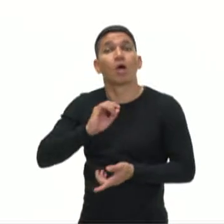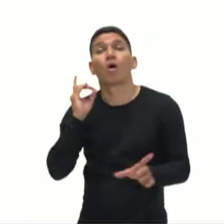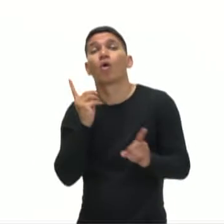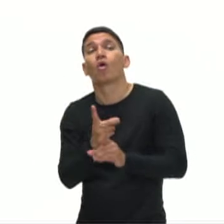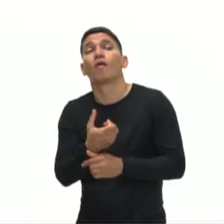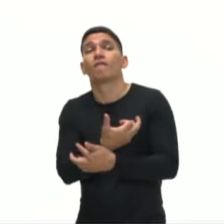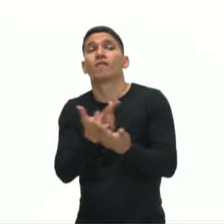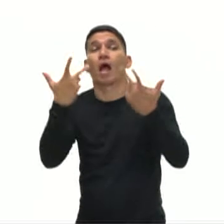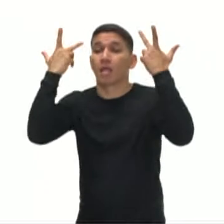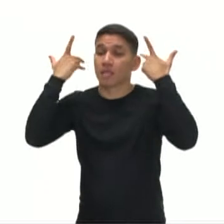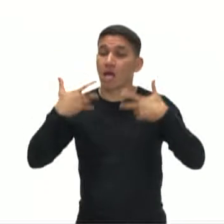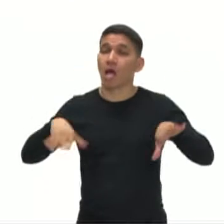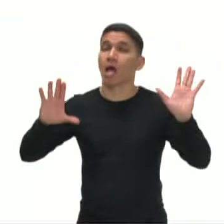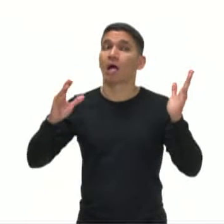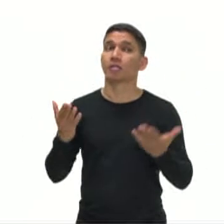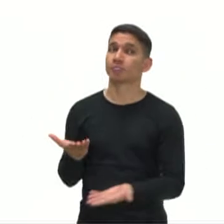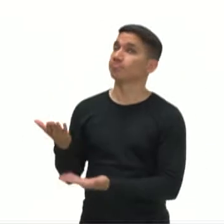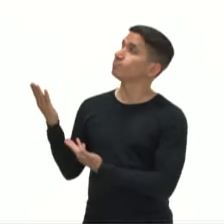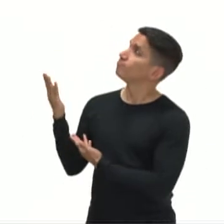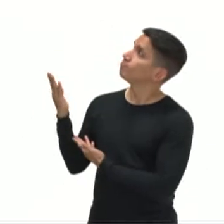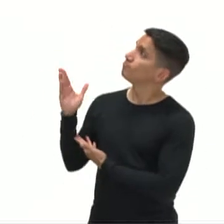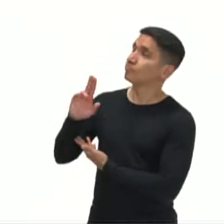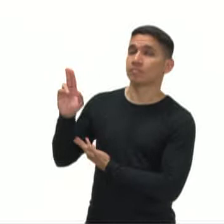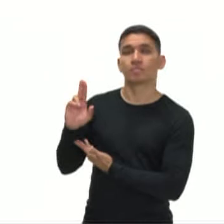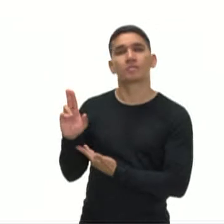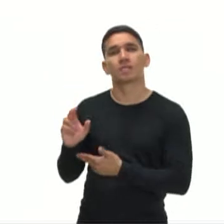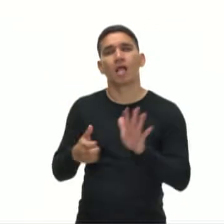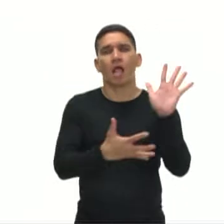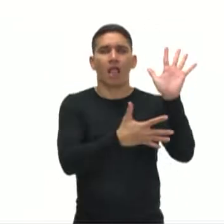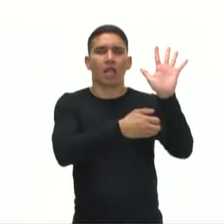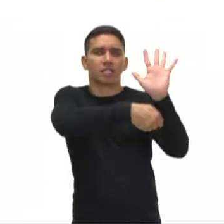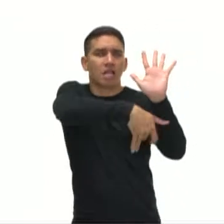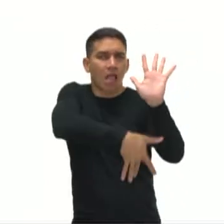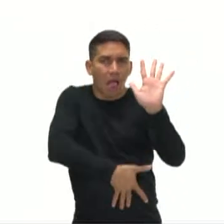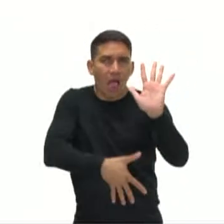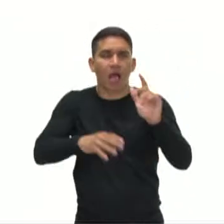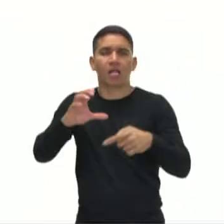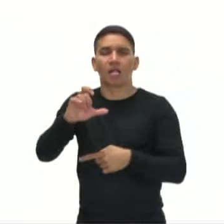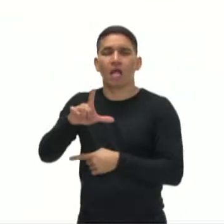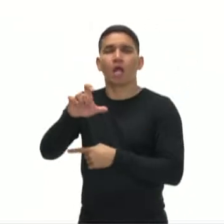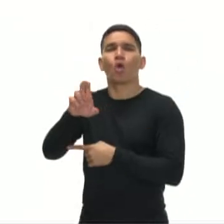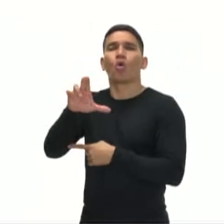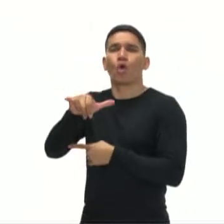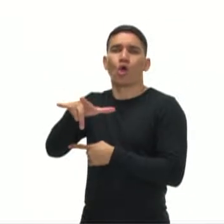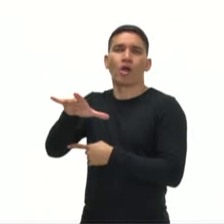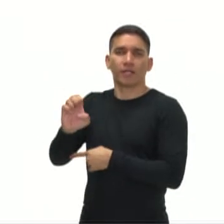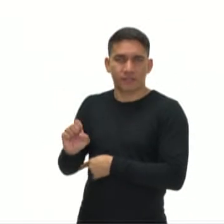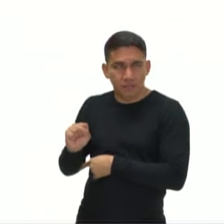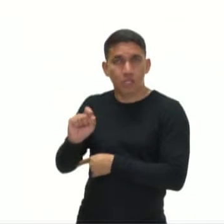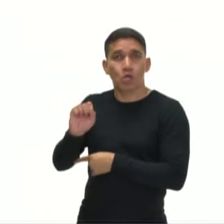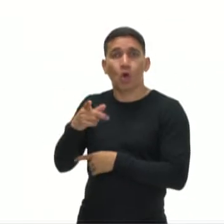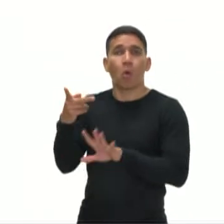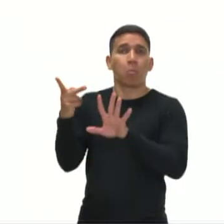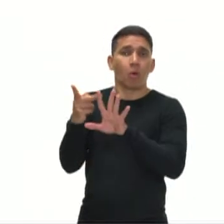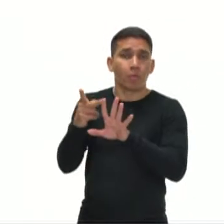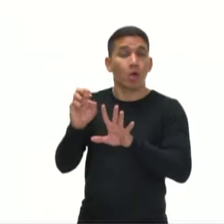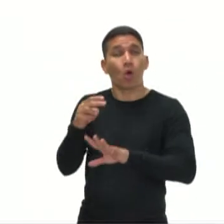ser naturais, celulose, proteínas, látex ou sintéticos, como por exemplo o